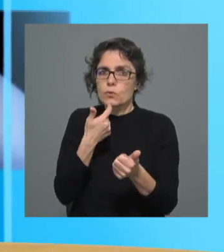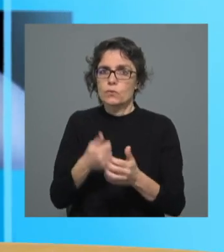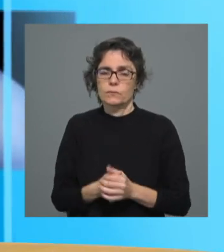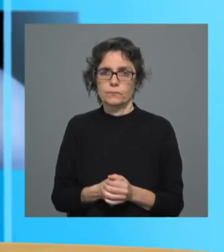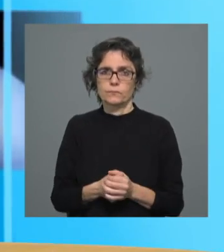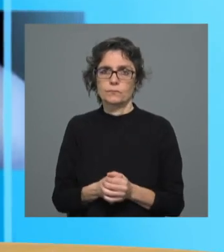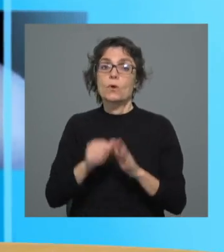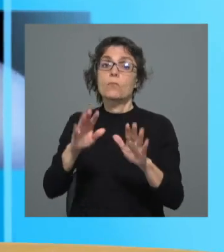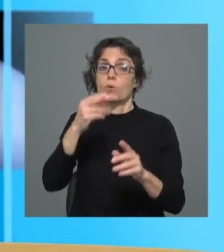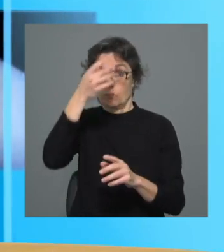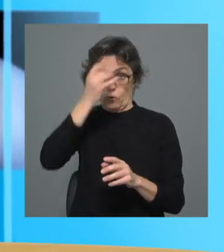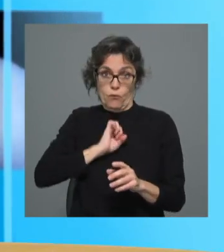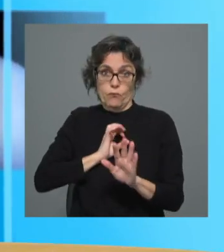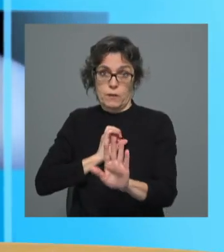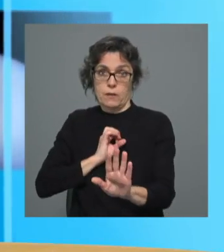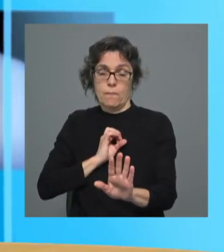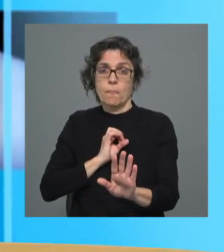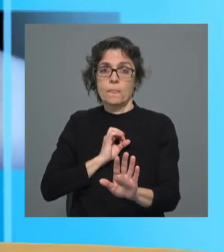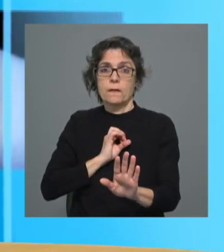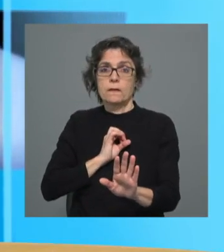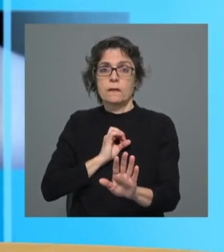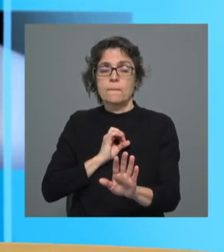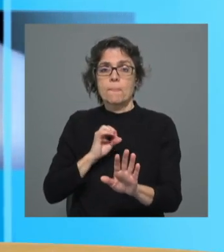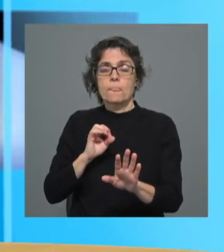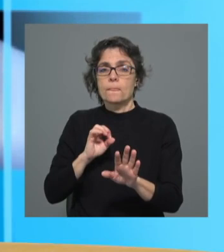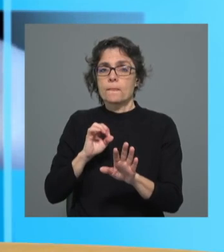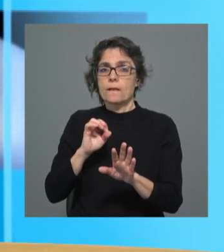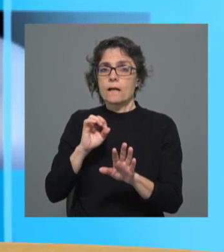eu não tenho visto ainda demasiado documentado isto.